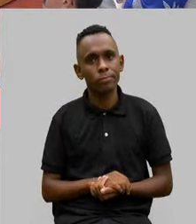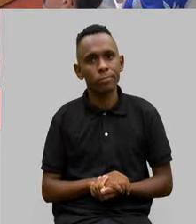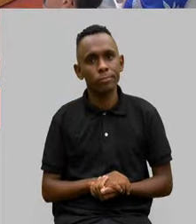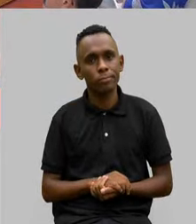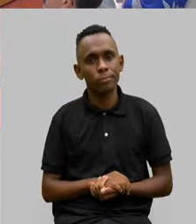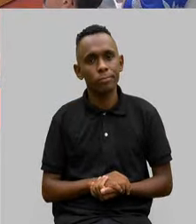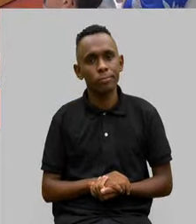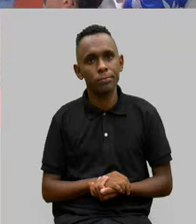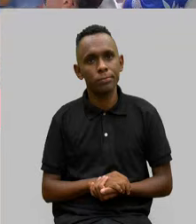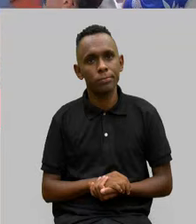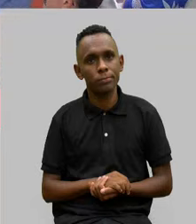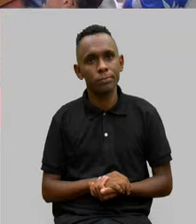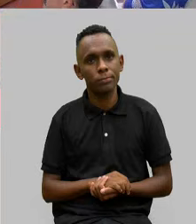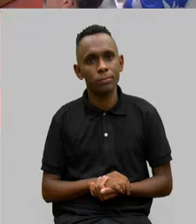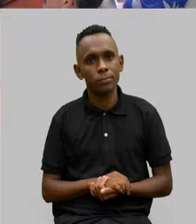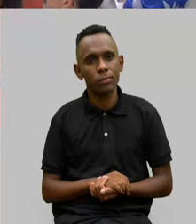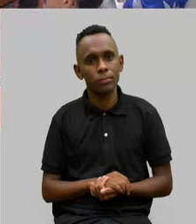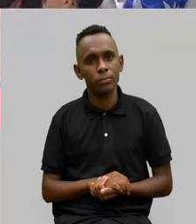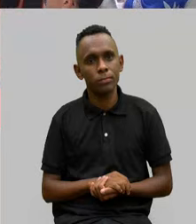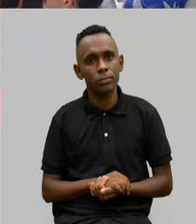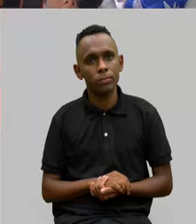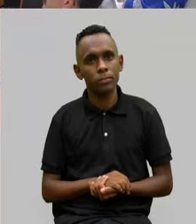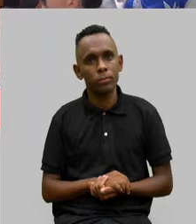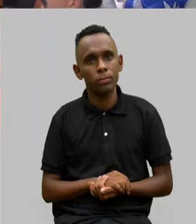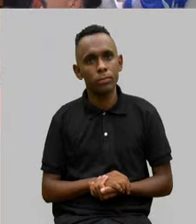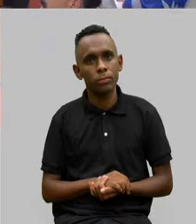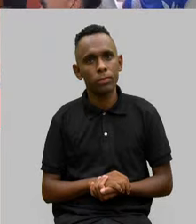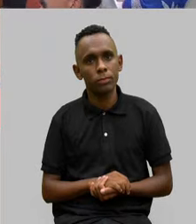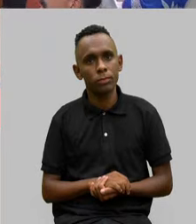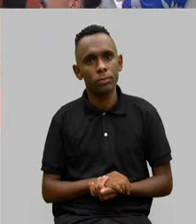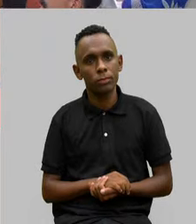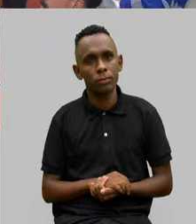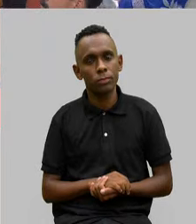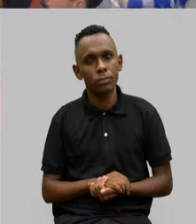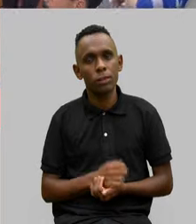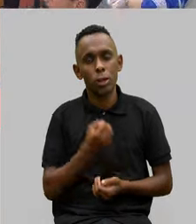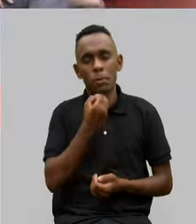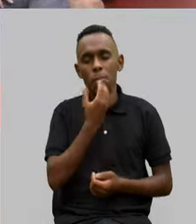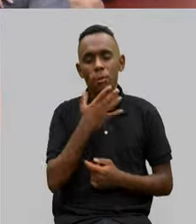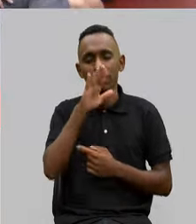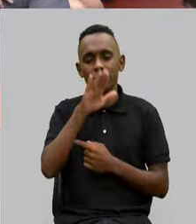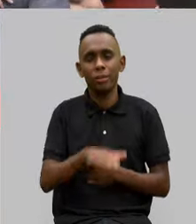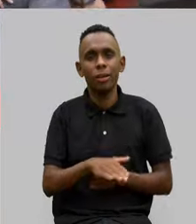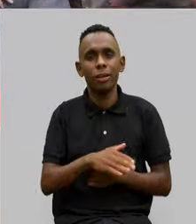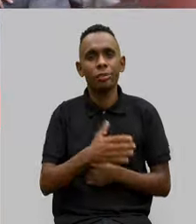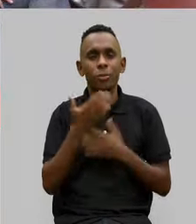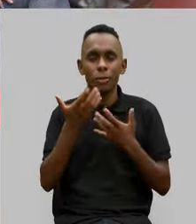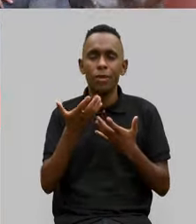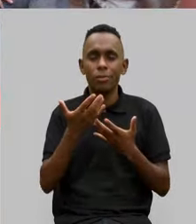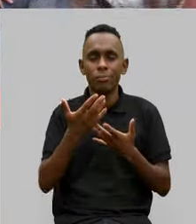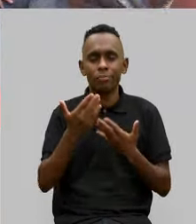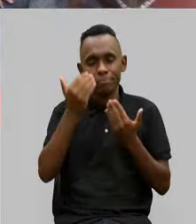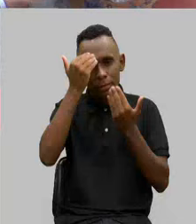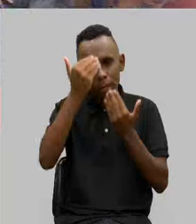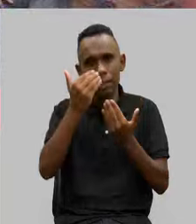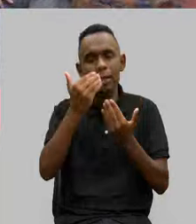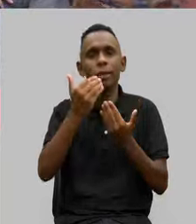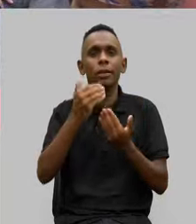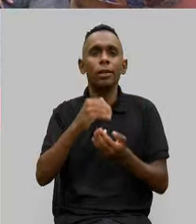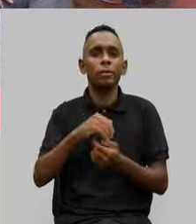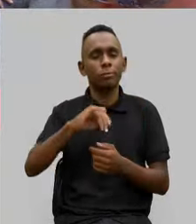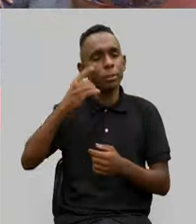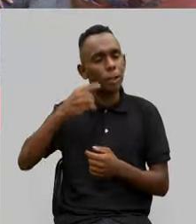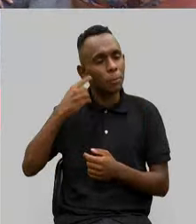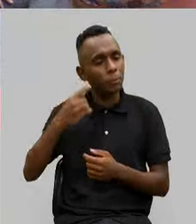Cláudio está conosco e a CR Boa tarde eh gostaria de agradecer a deputada Beatrice Cerqueira